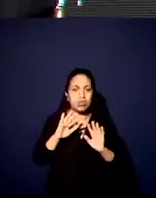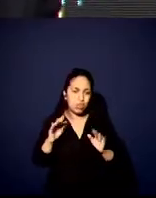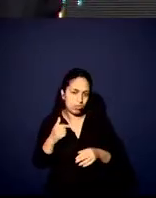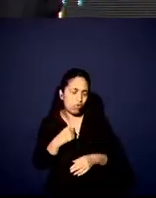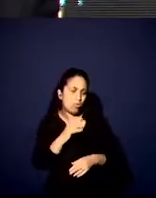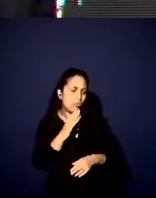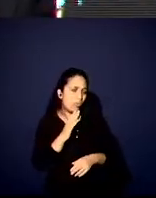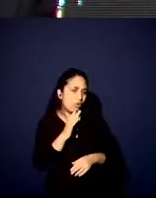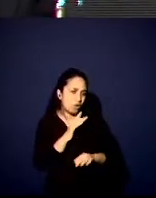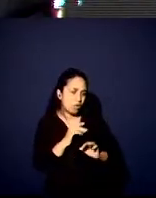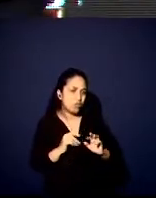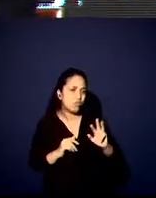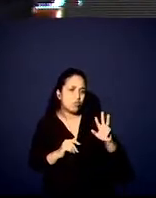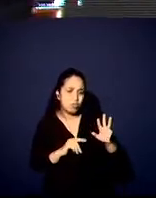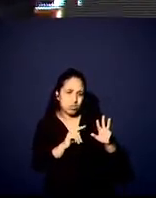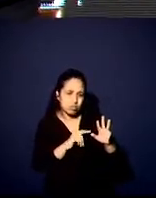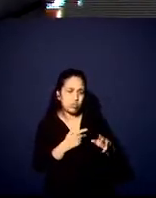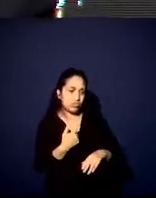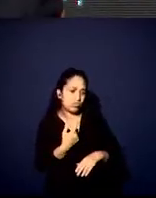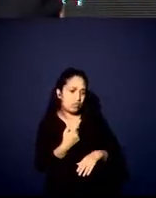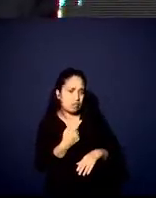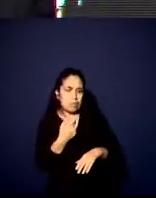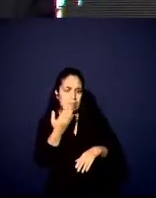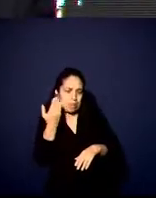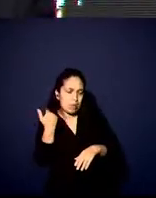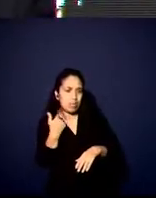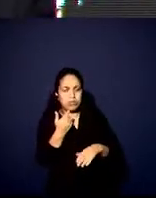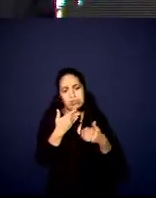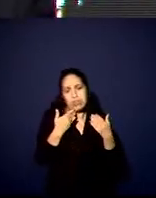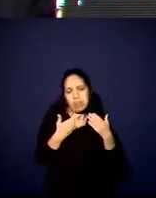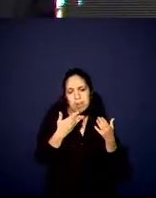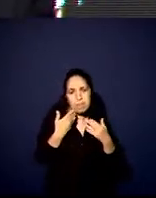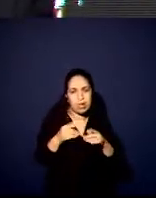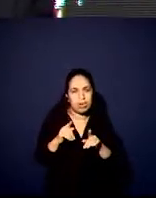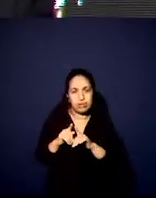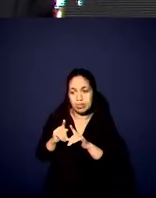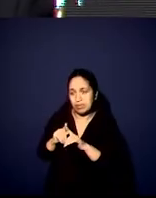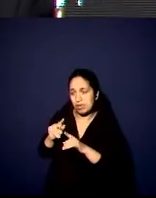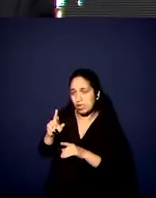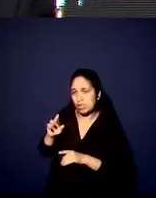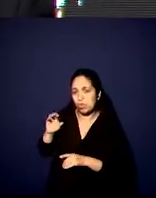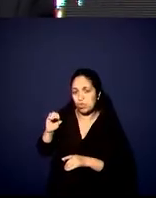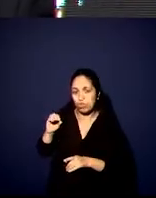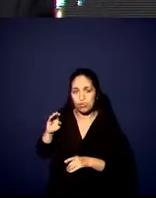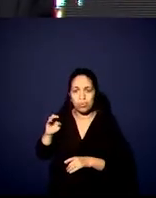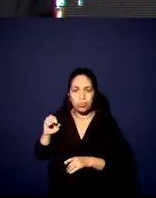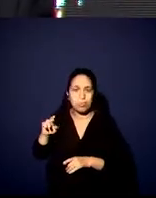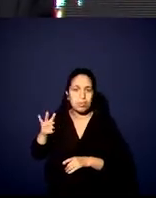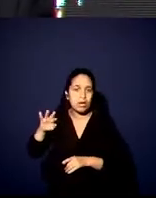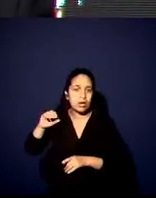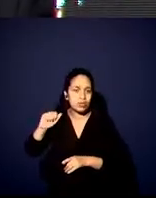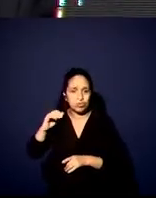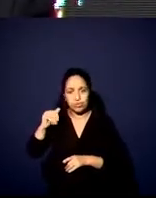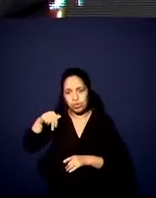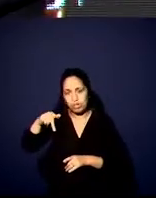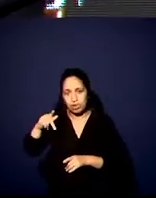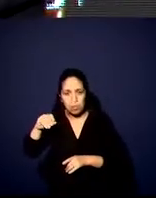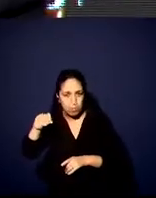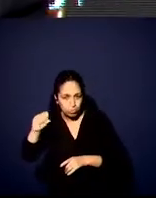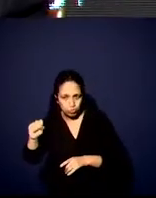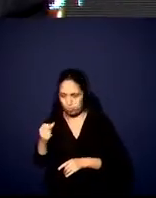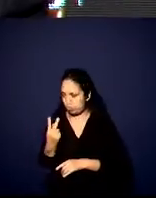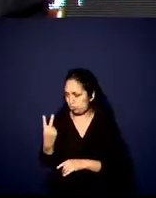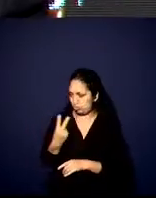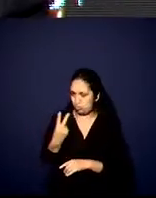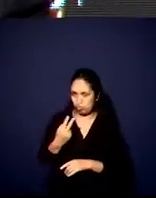Lula recentemente nas conversas que tivemos como do presidente Roberto Campos São duas pessoas que